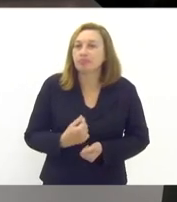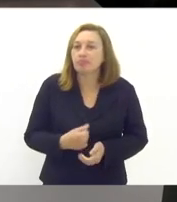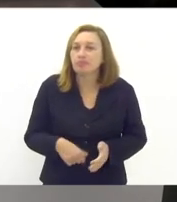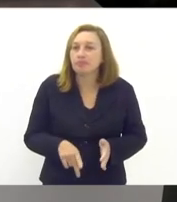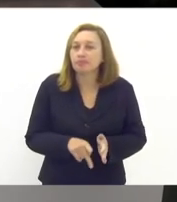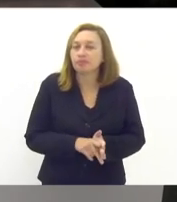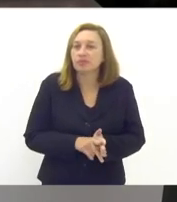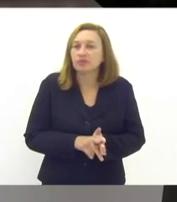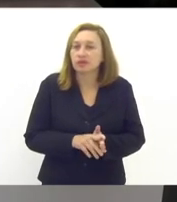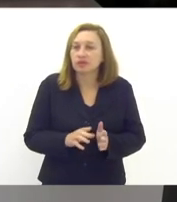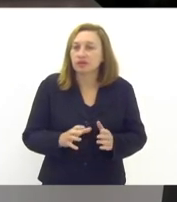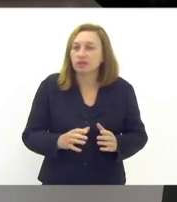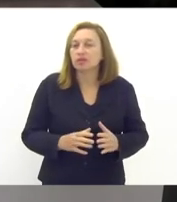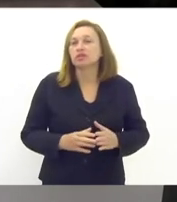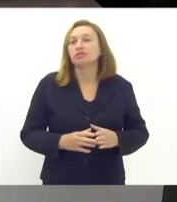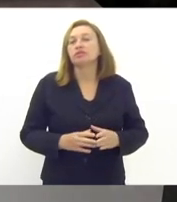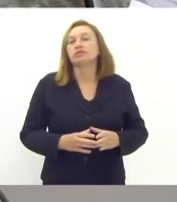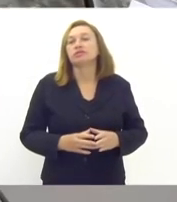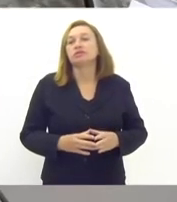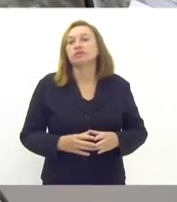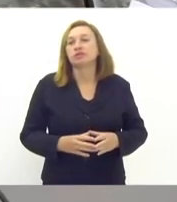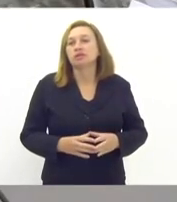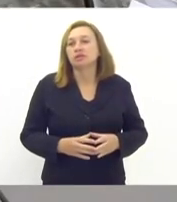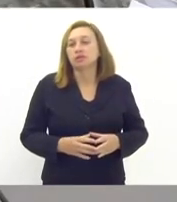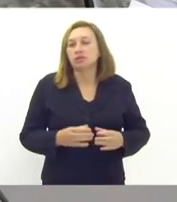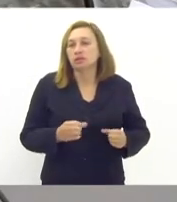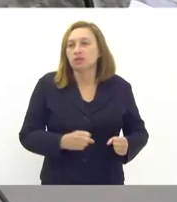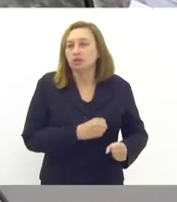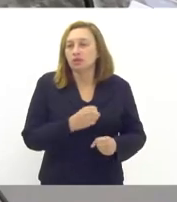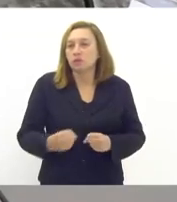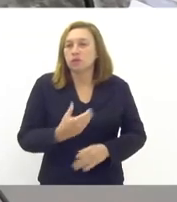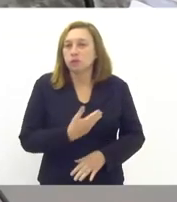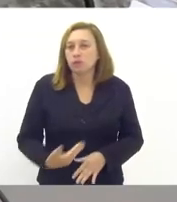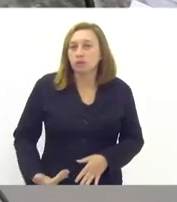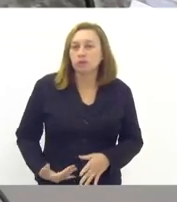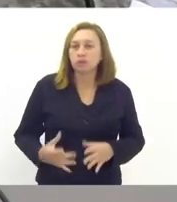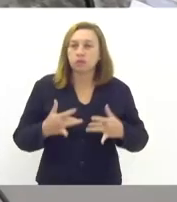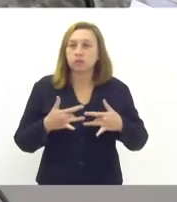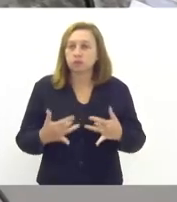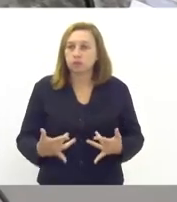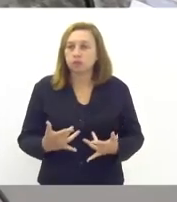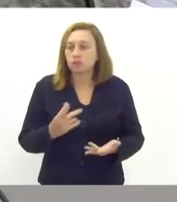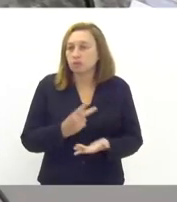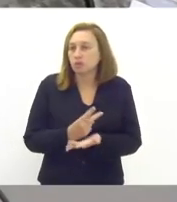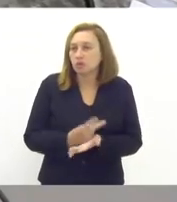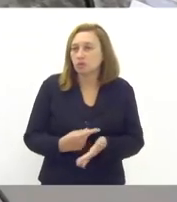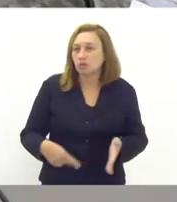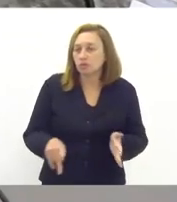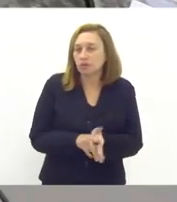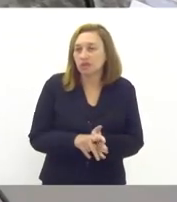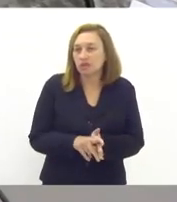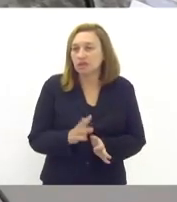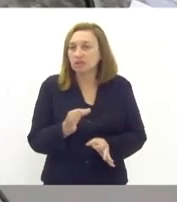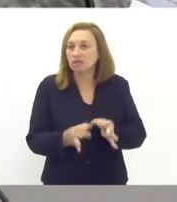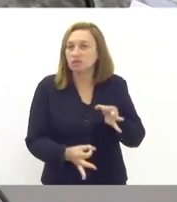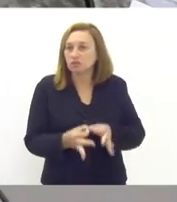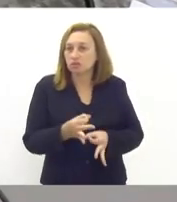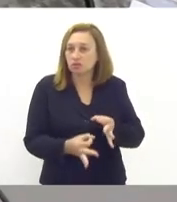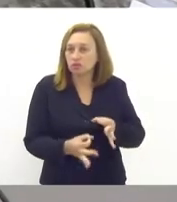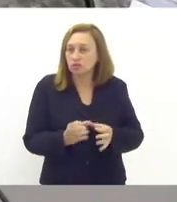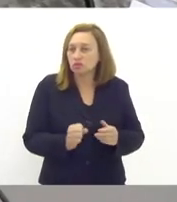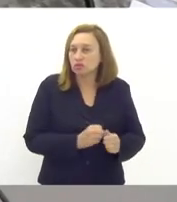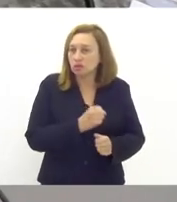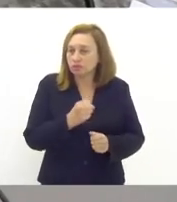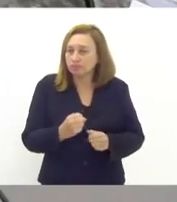Poder Público, toda a minha solidariedade. E, ainda que não sendo membro do Poder Judiciário, queria,